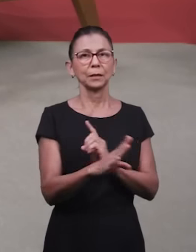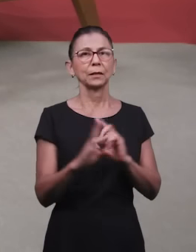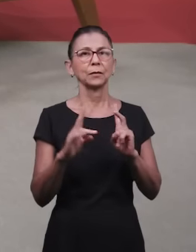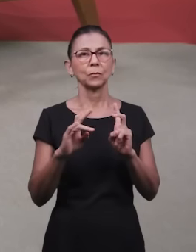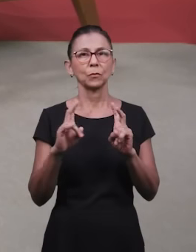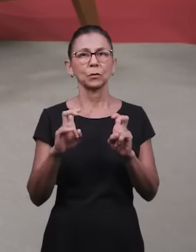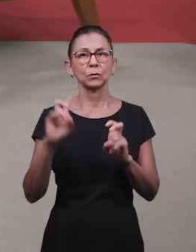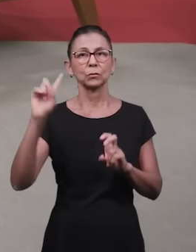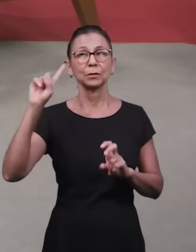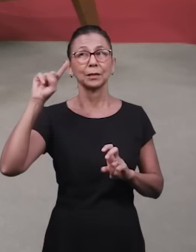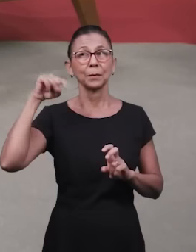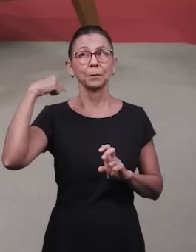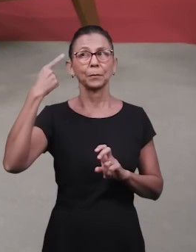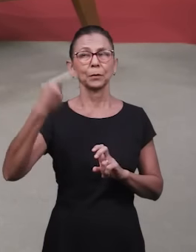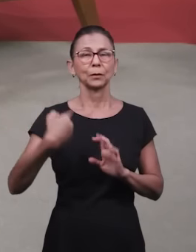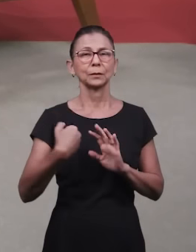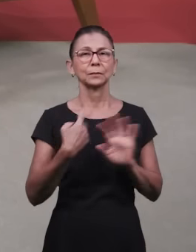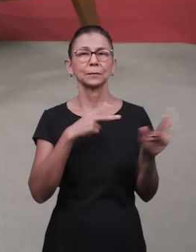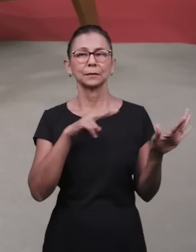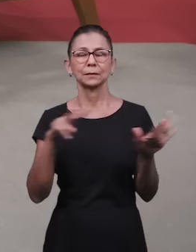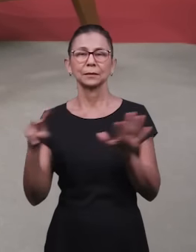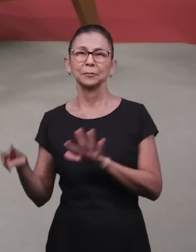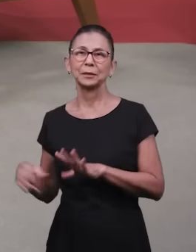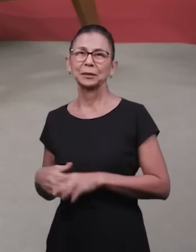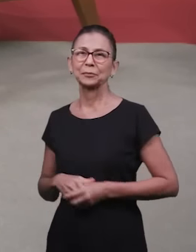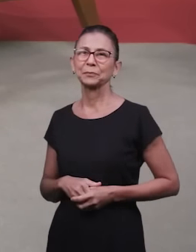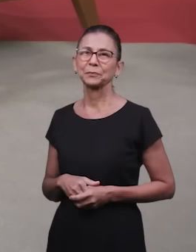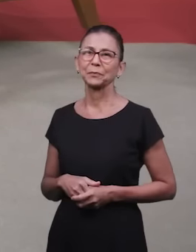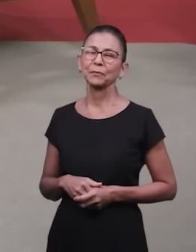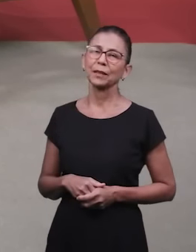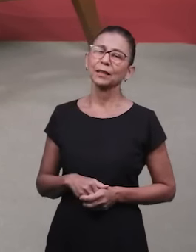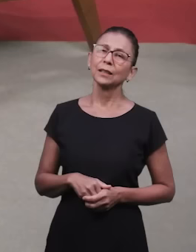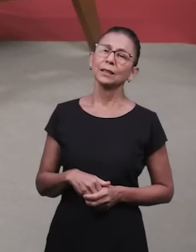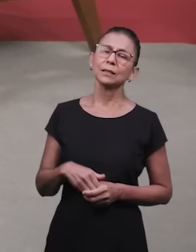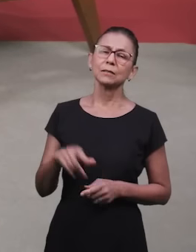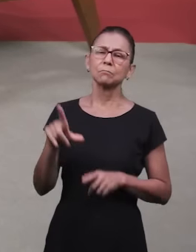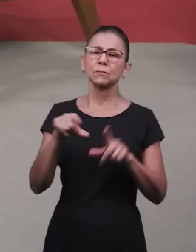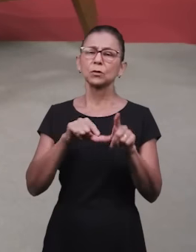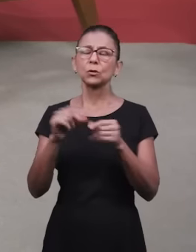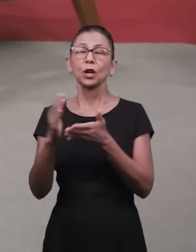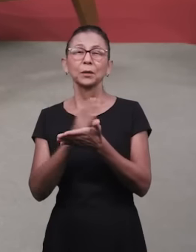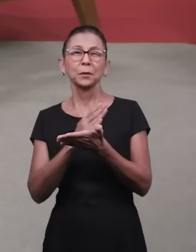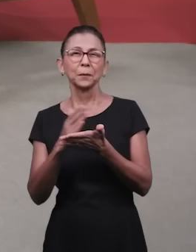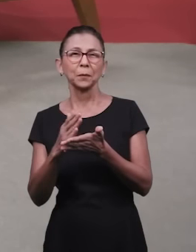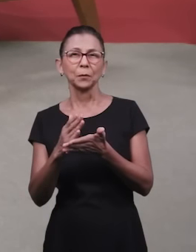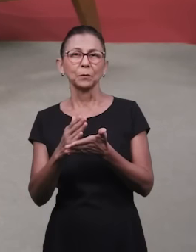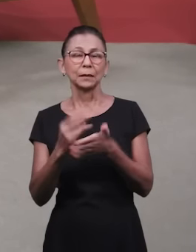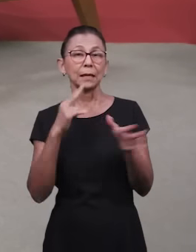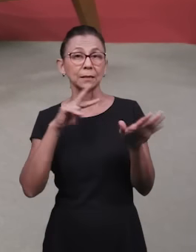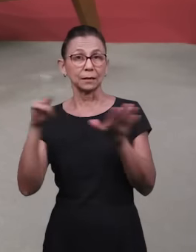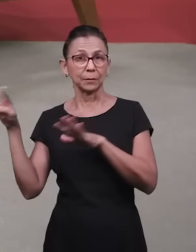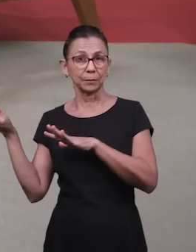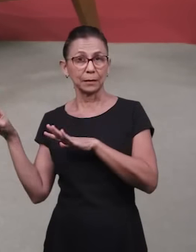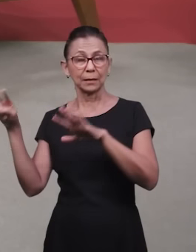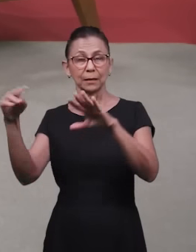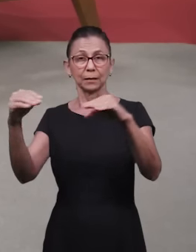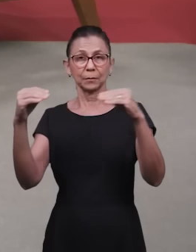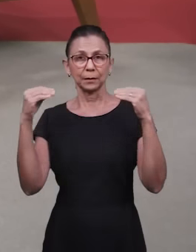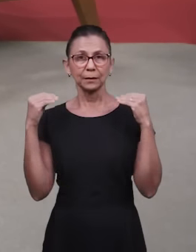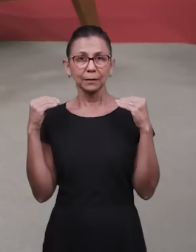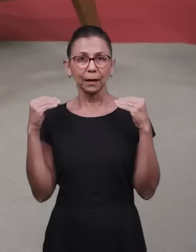da próxima semana. Exatamente. Do programa na próxima semana. E a gente sempre escolhe algumas e traz aqui, tá, de irmãos que na semana passada fizeram